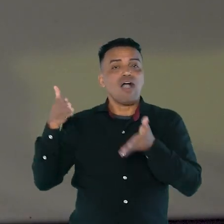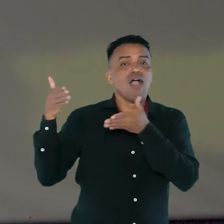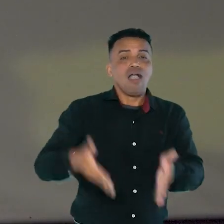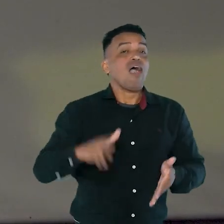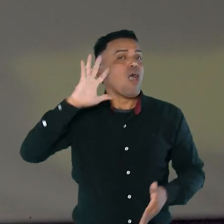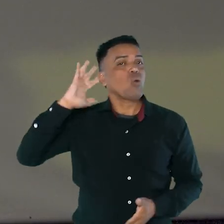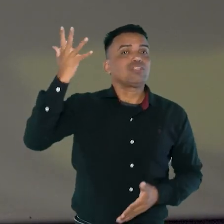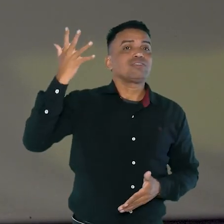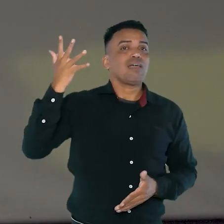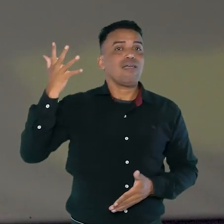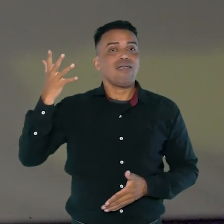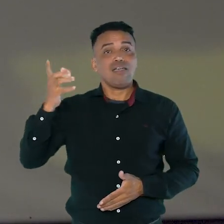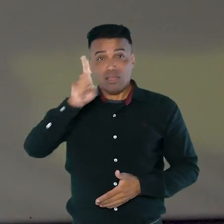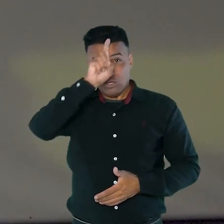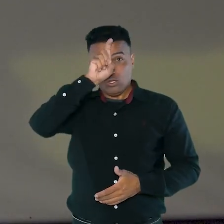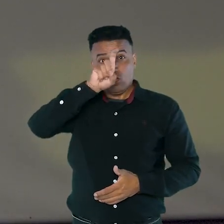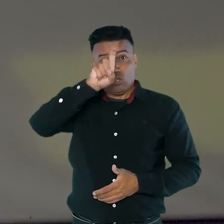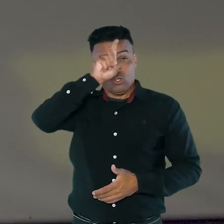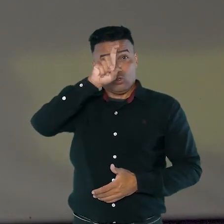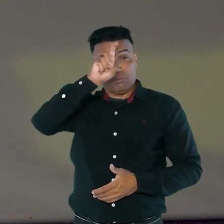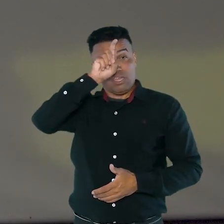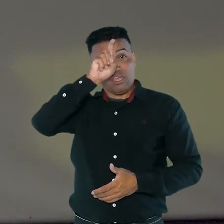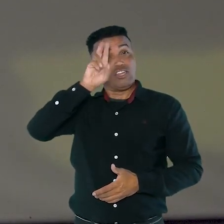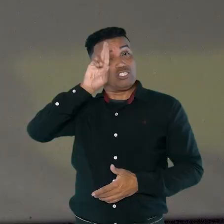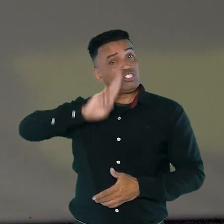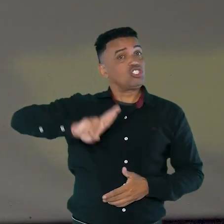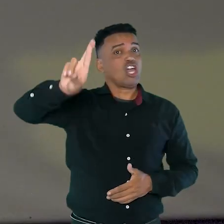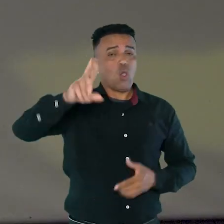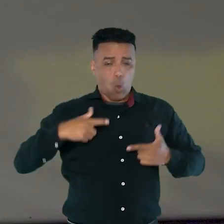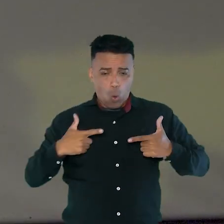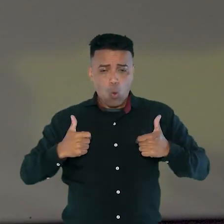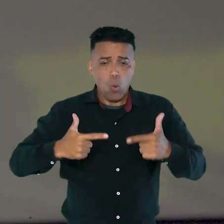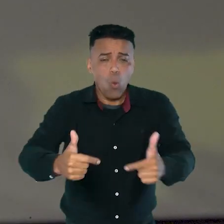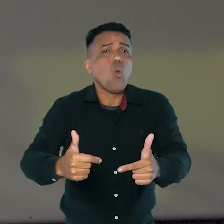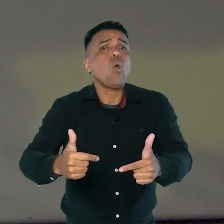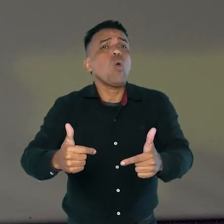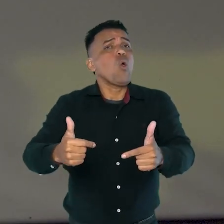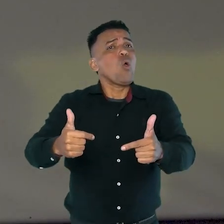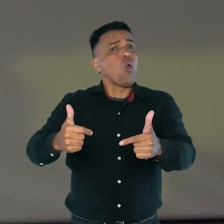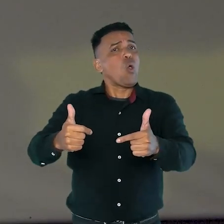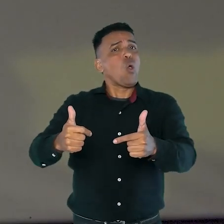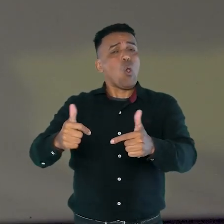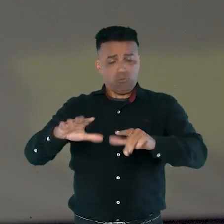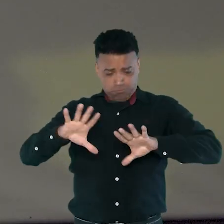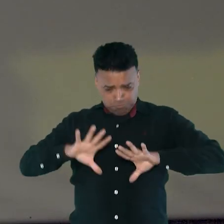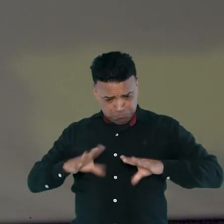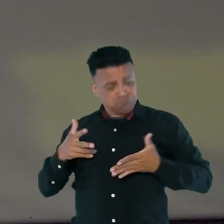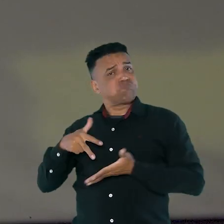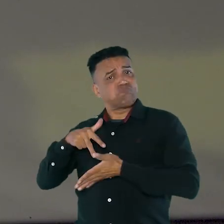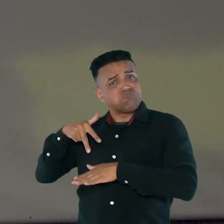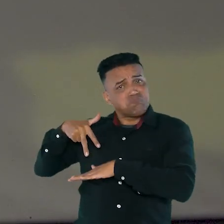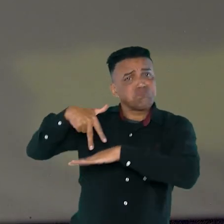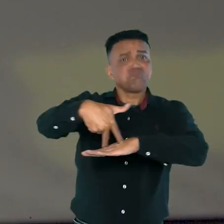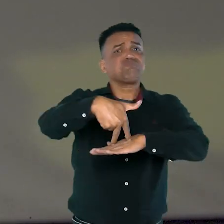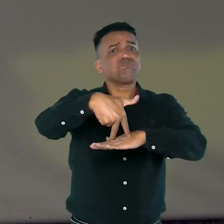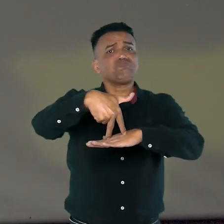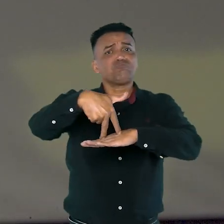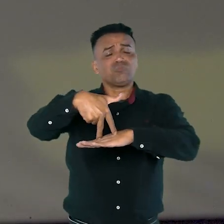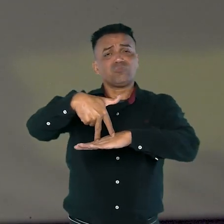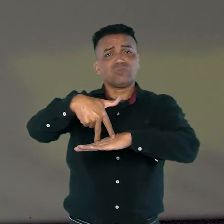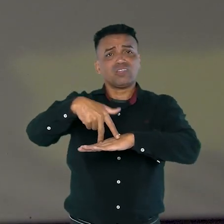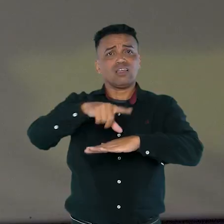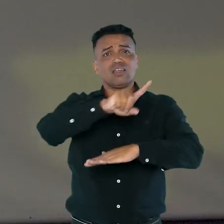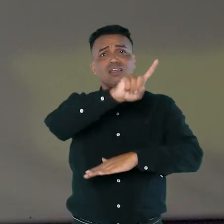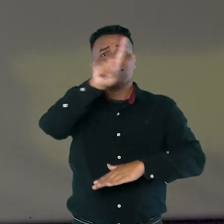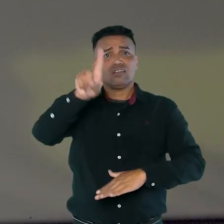Zumbi é senhor das guerras, é senhor das demandas. Quando